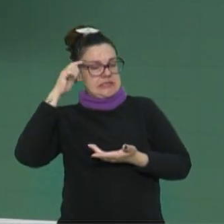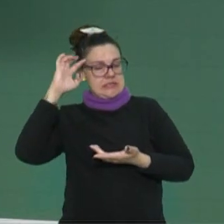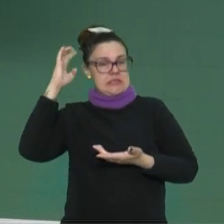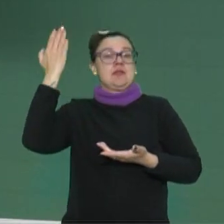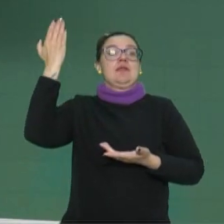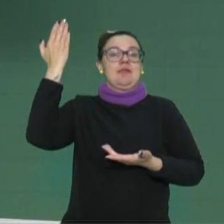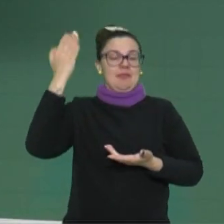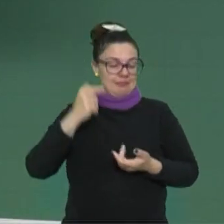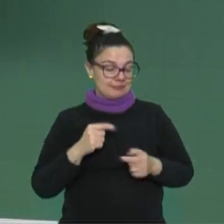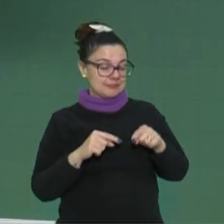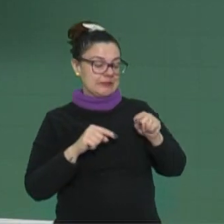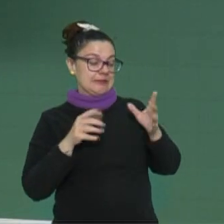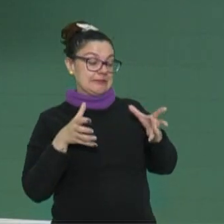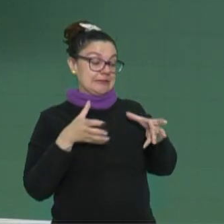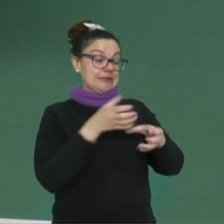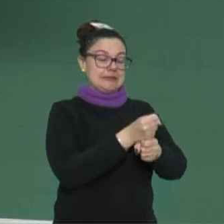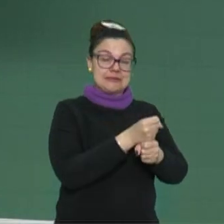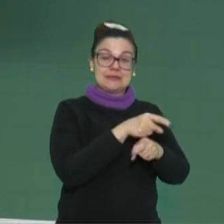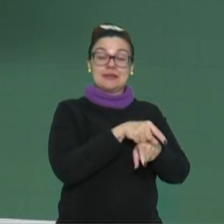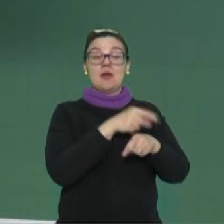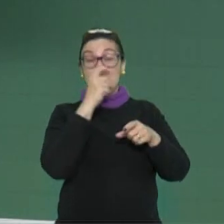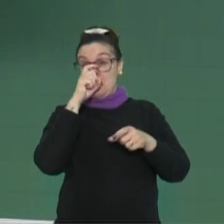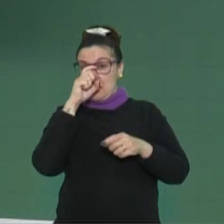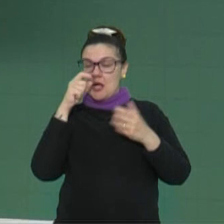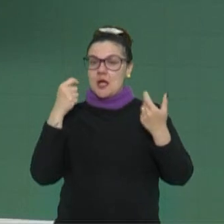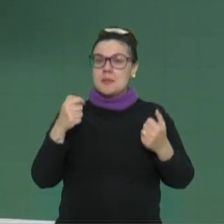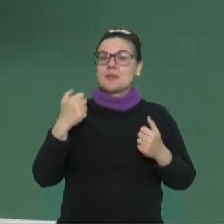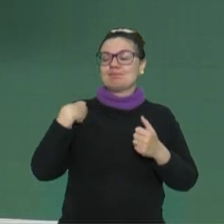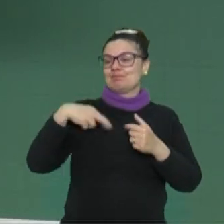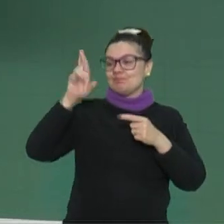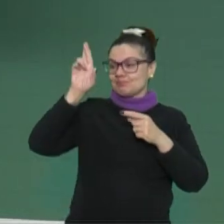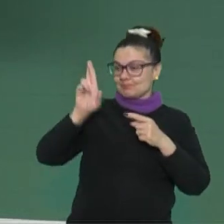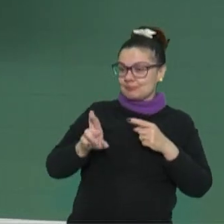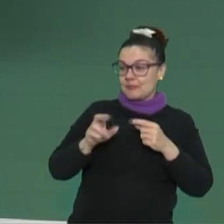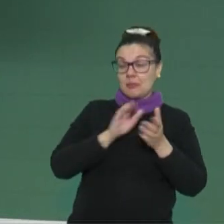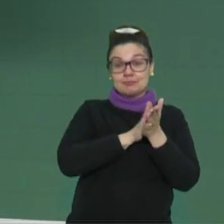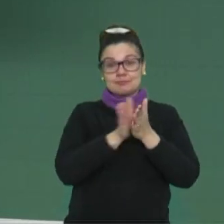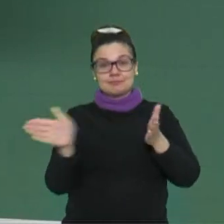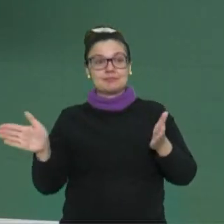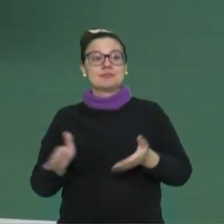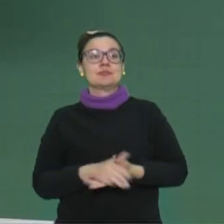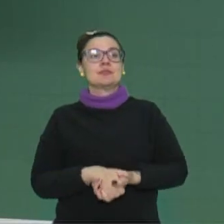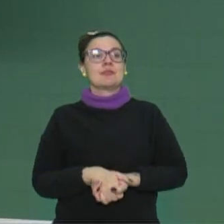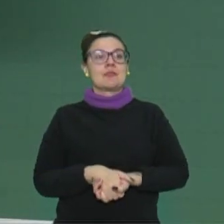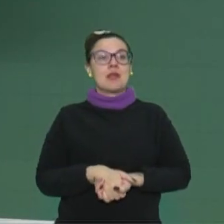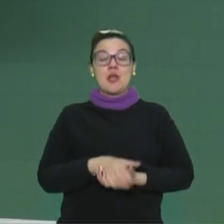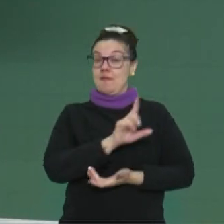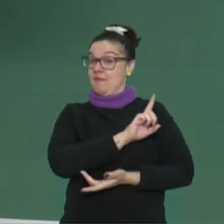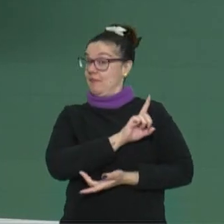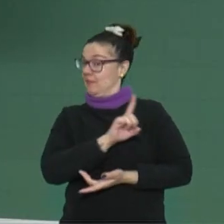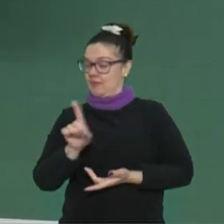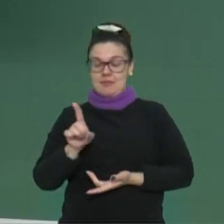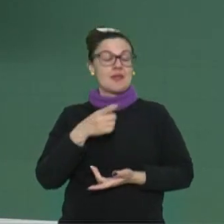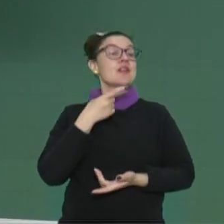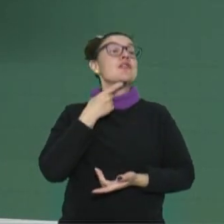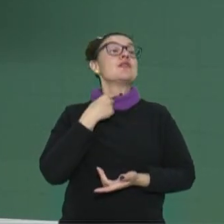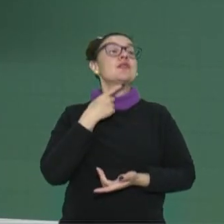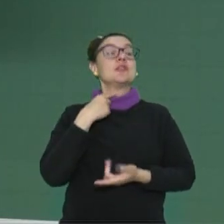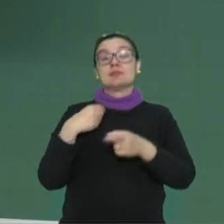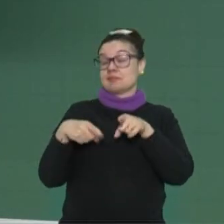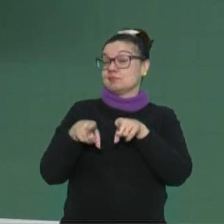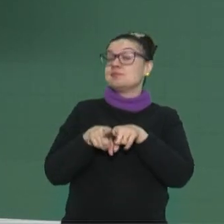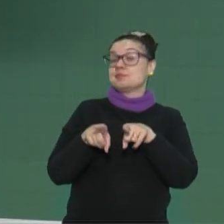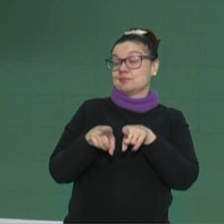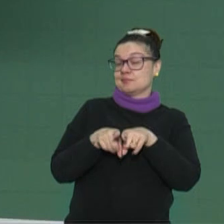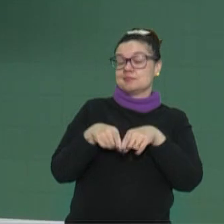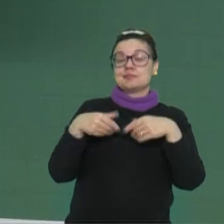está constatando ali. Ou seja, nós precisamos racionalizar para fugir desse horizonte. Negação da vontade, então,